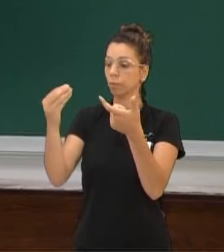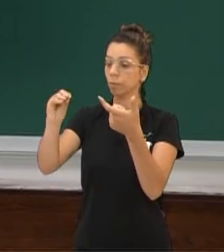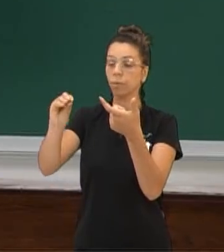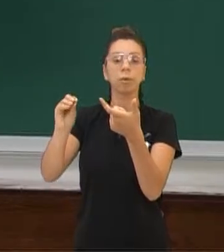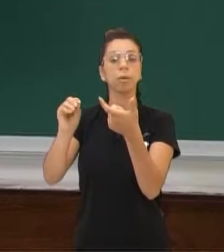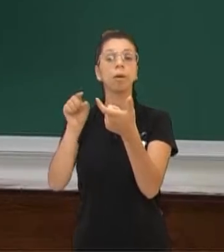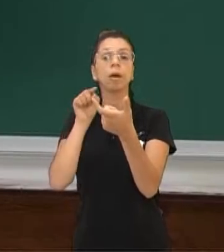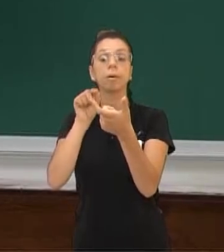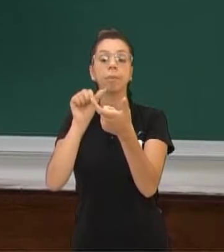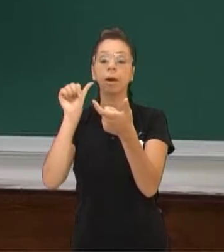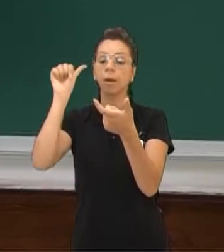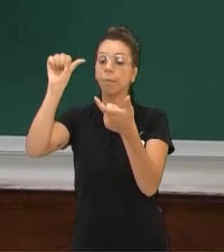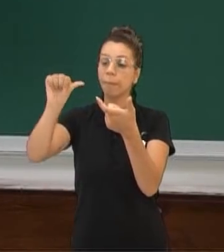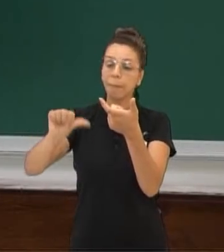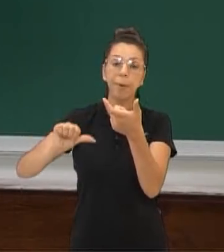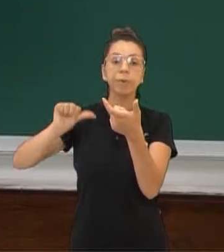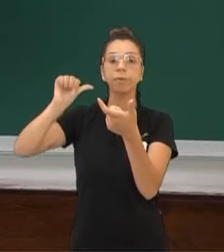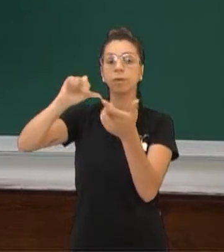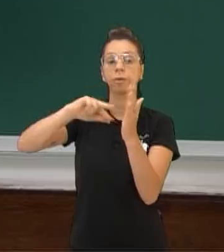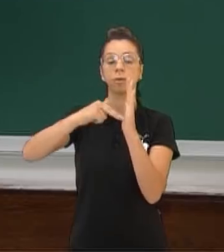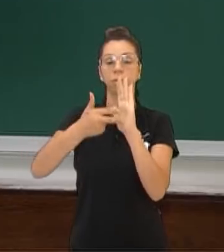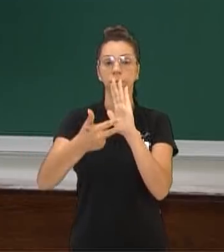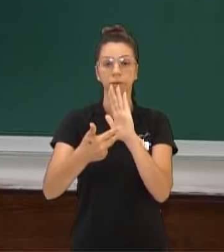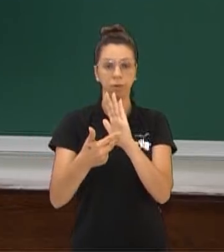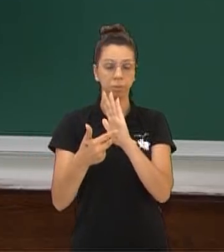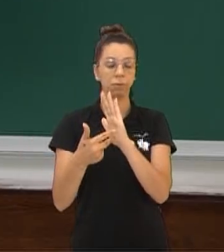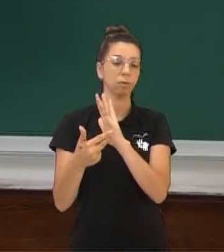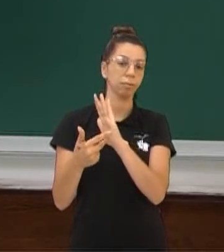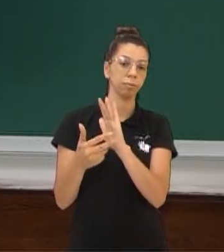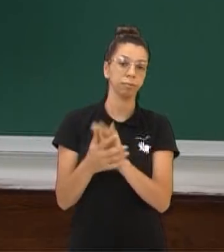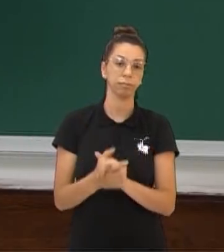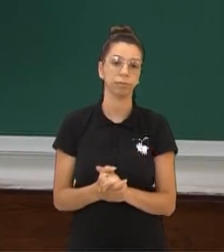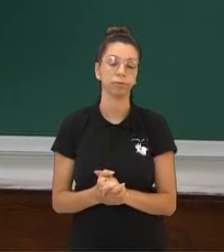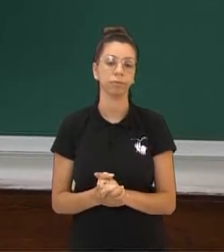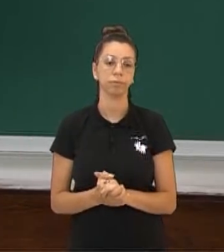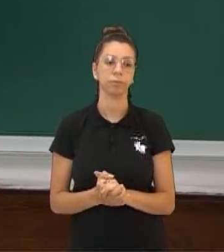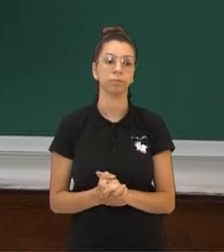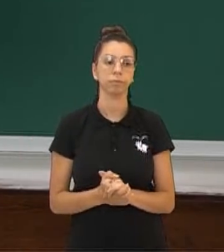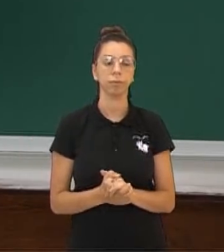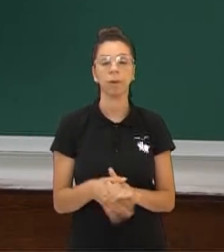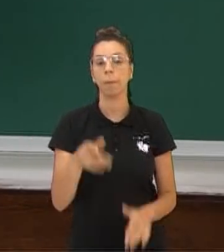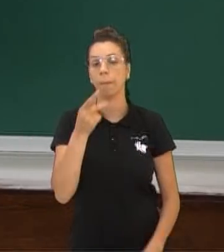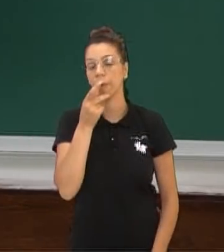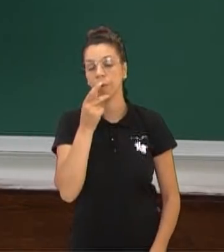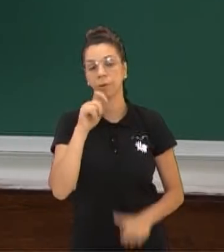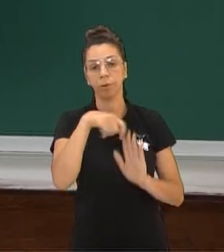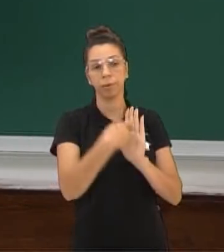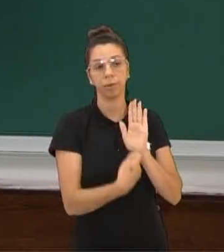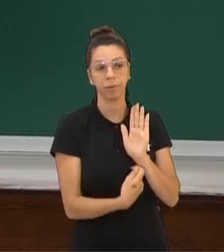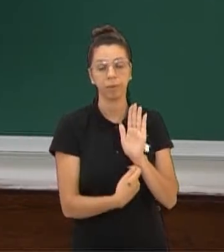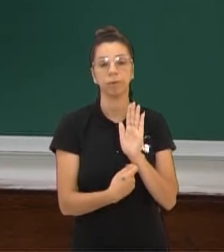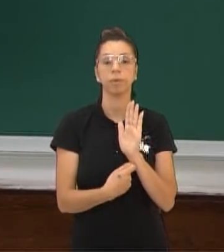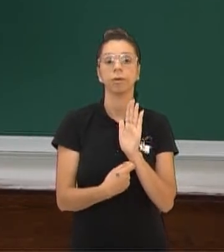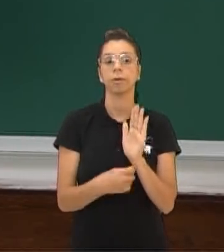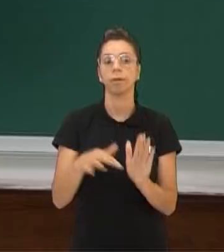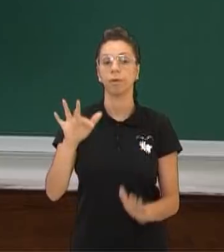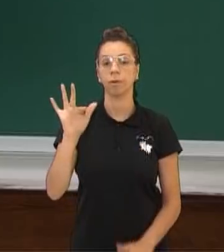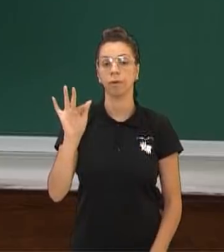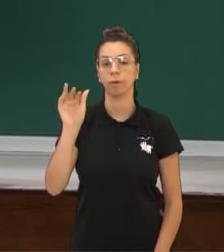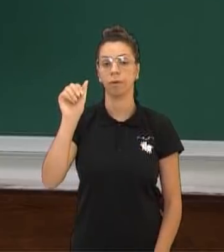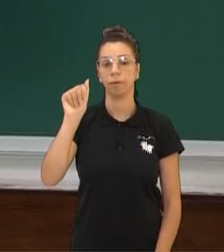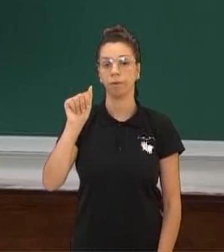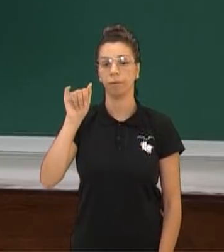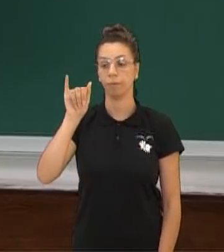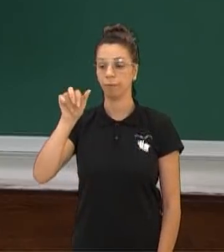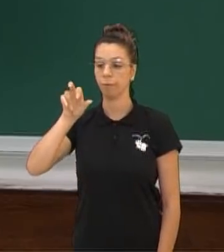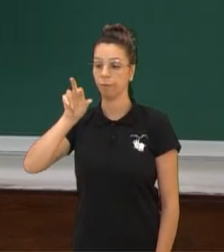para modificar o seu sentido. Veja lá no texto, ó, quando ela diz fair, é justo. Quando a gente coloca o